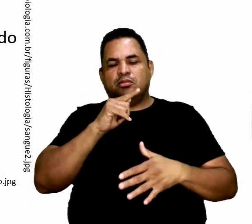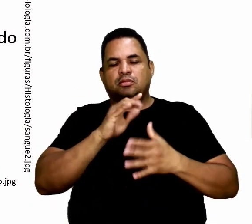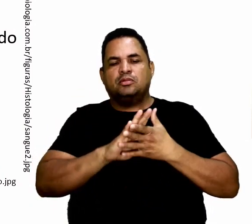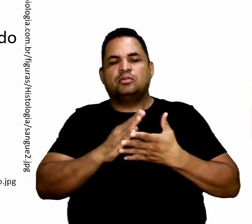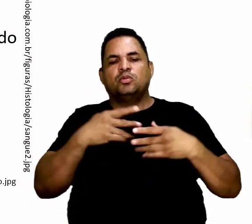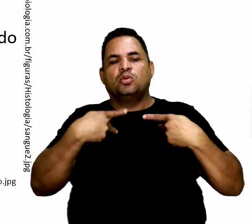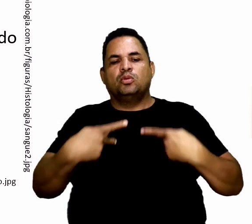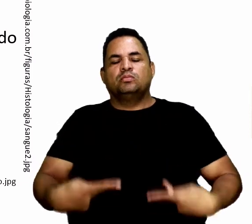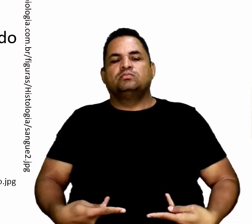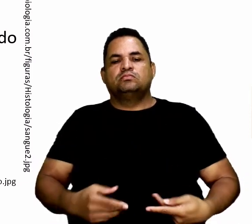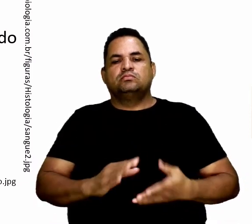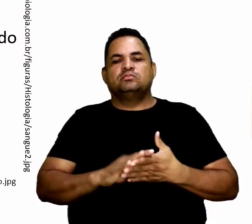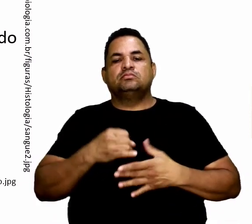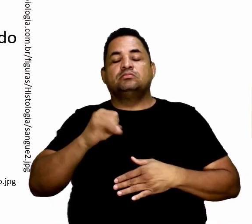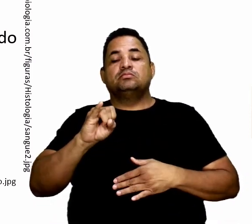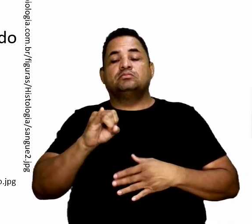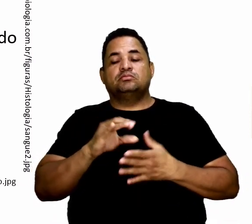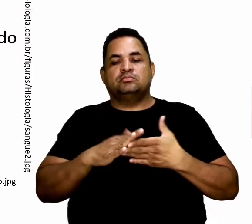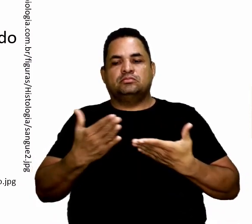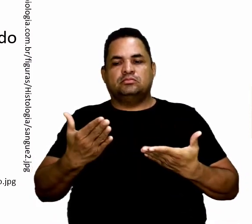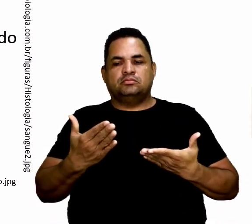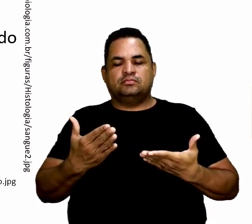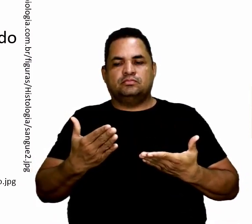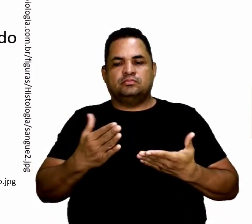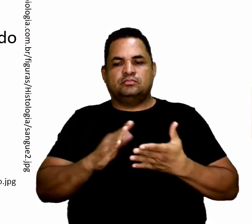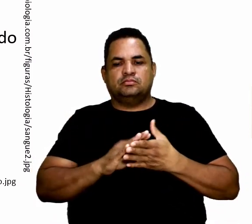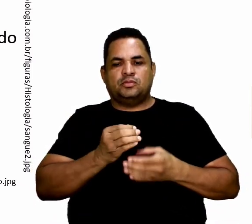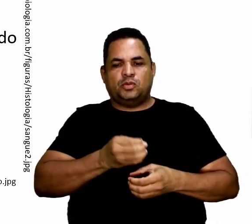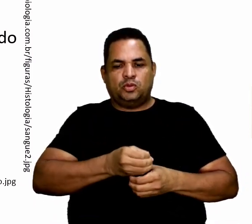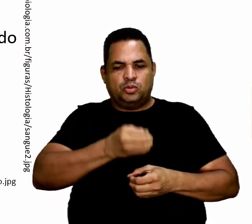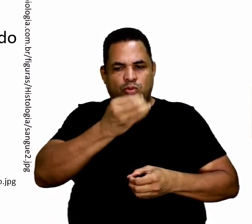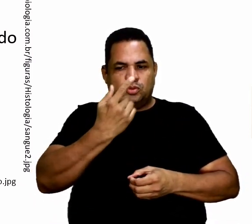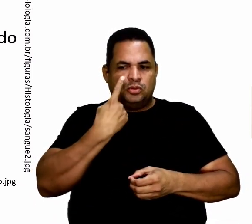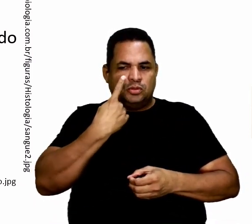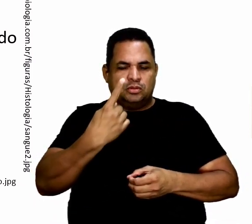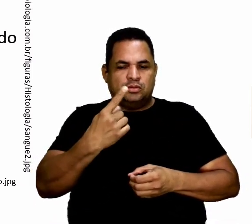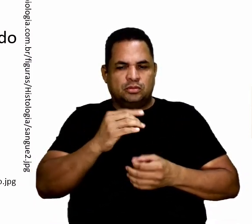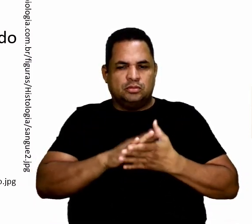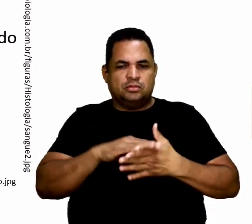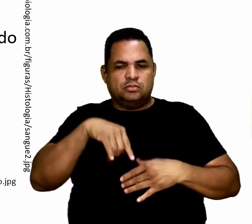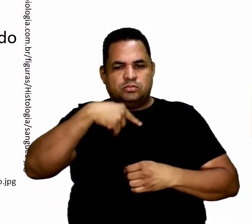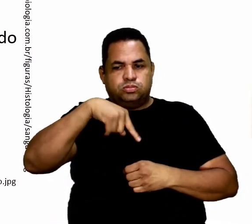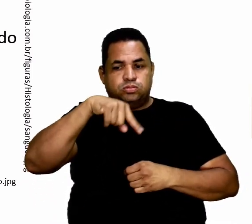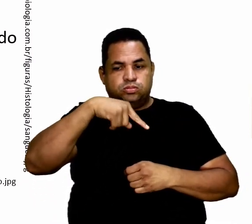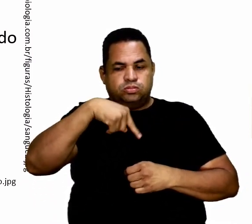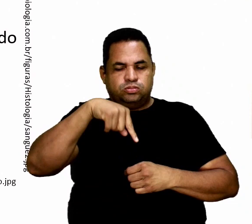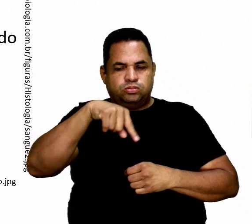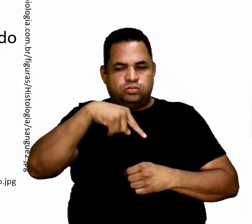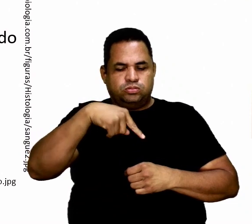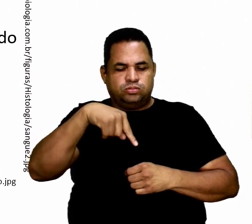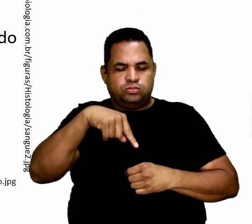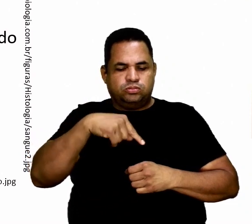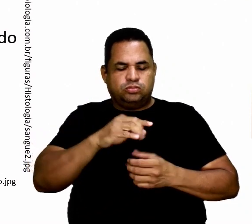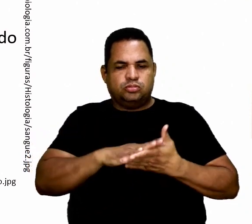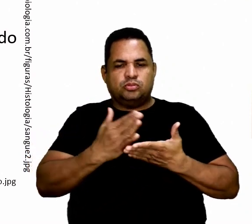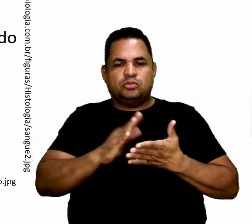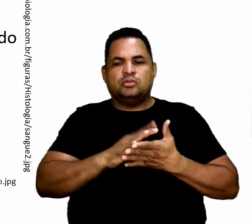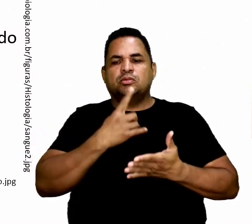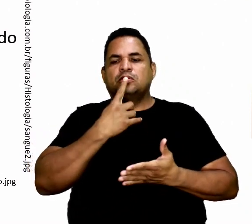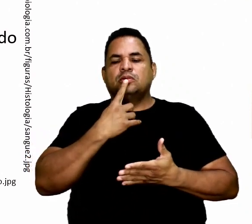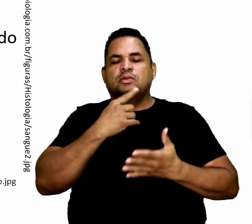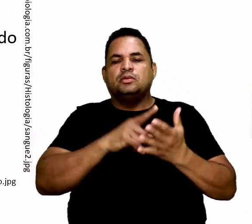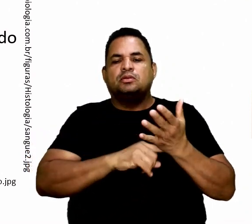humano. Então, se você pegar um tubo de ensaio e centrifugar um pouco de sangue, né?